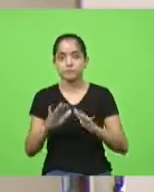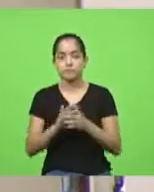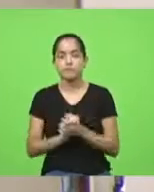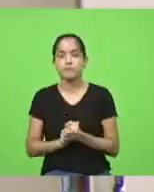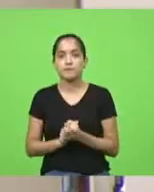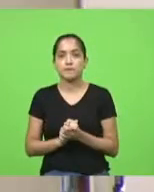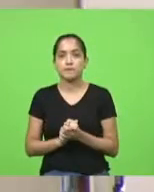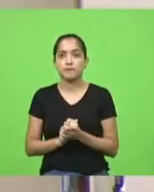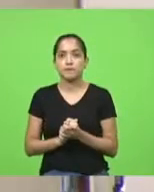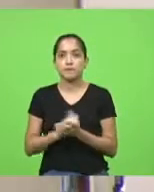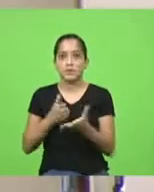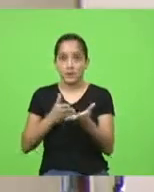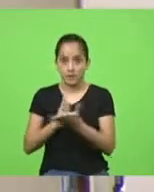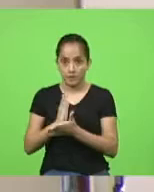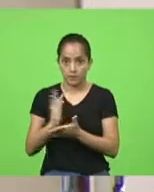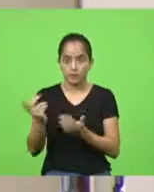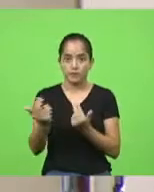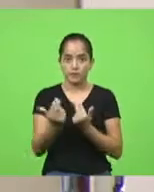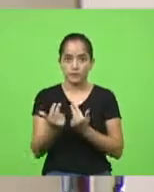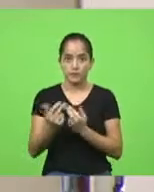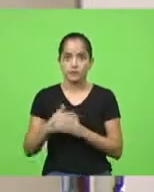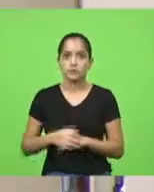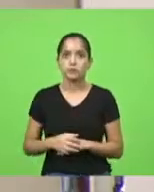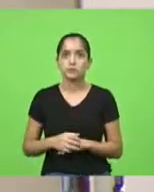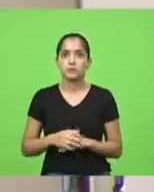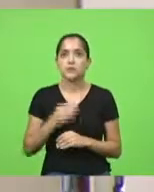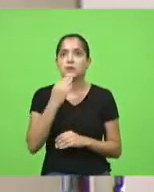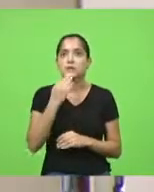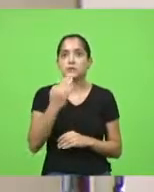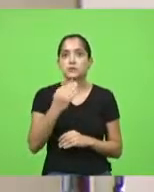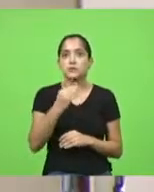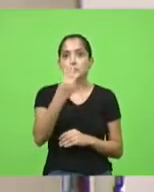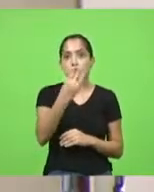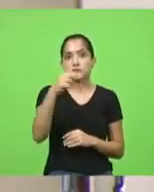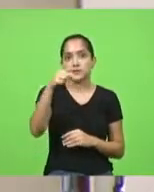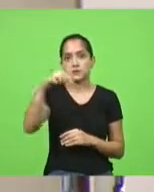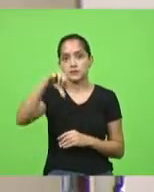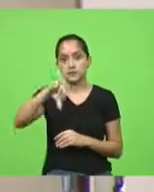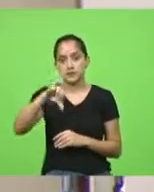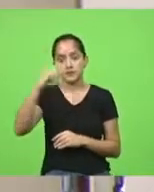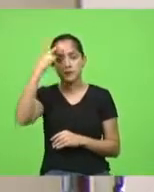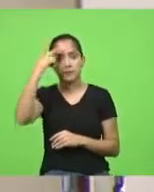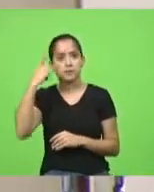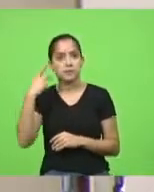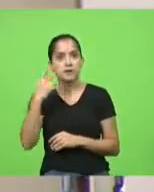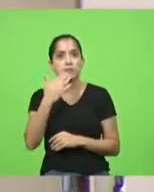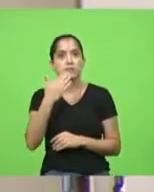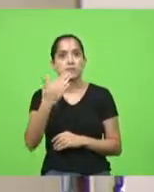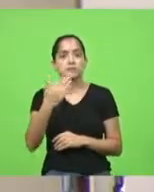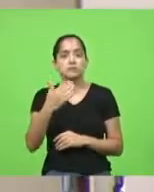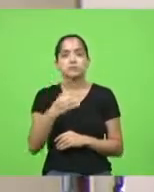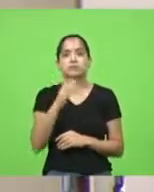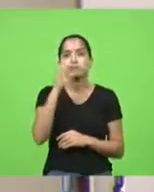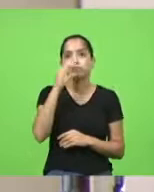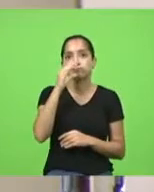como se encontra. Aprovado por unanimidade. Requerimento 379, autor deputada Paulinha, solicitando ao presidente Casan.